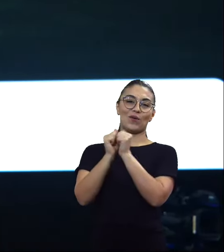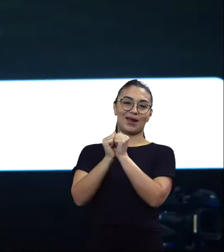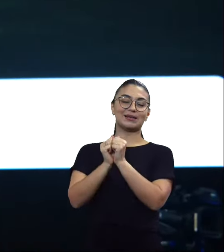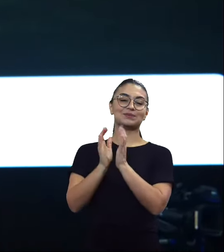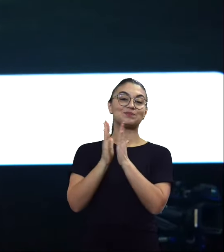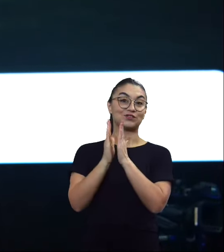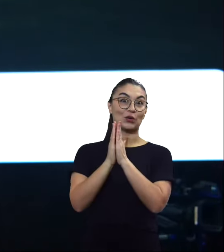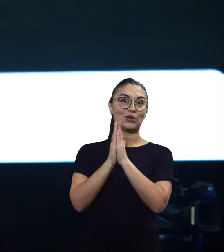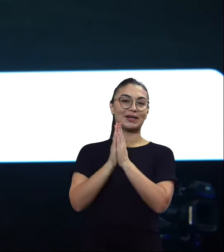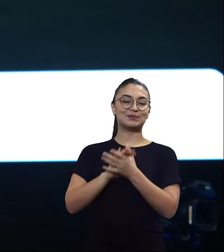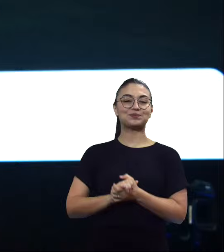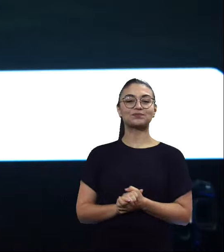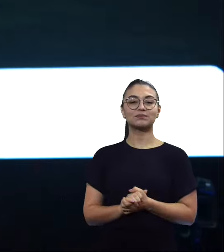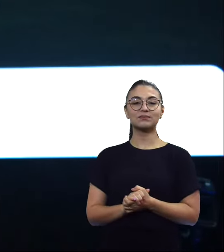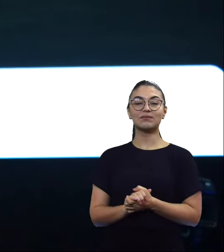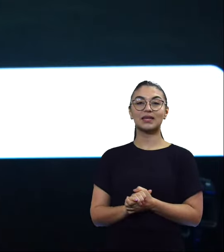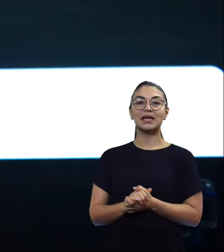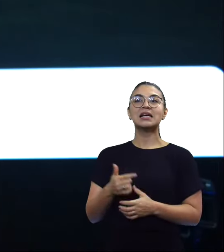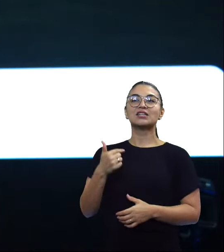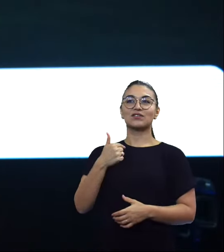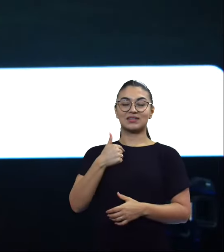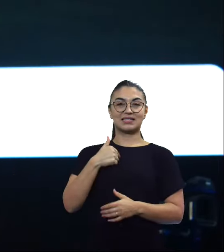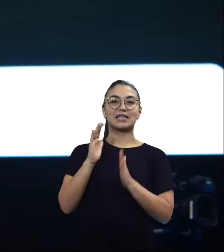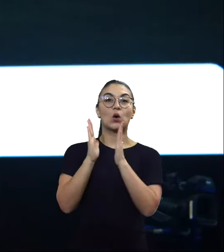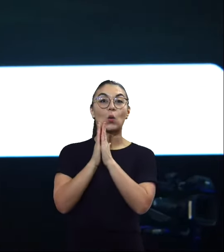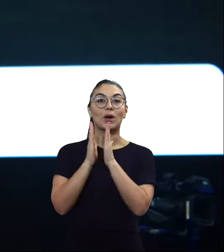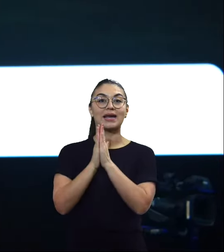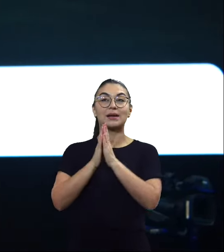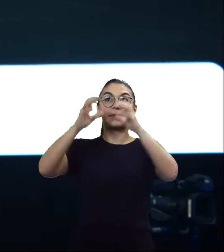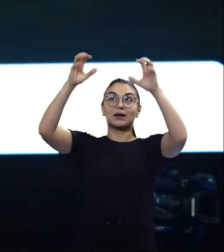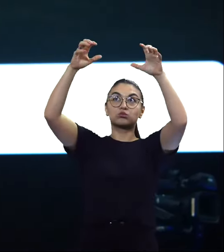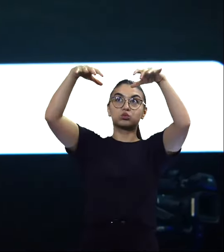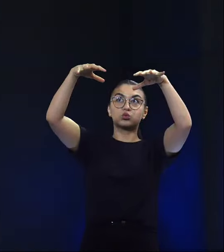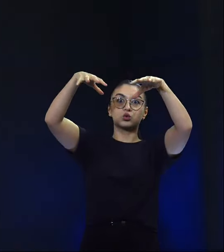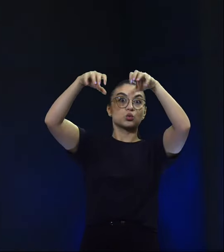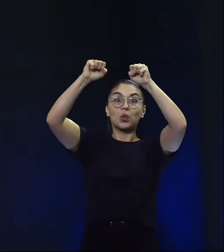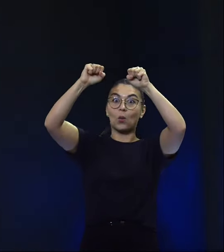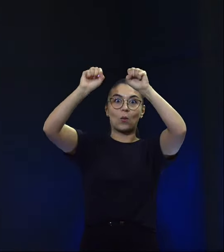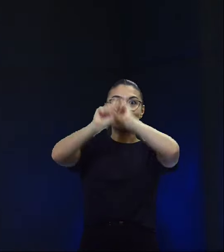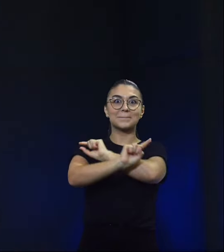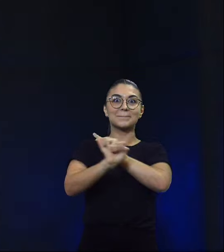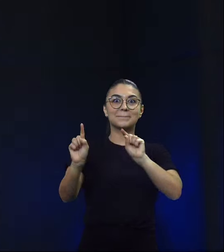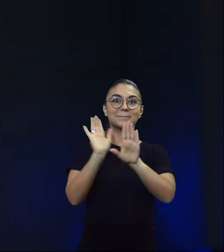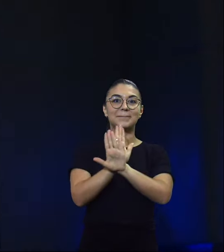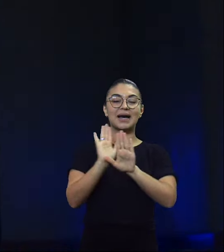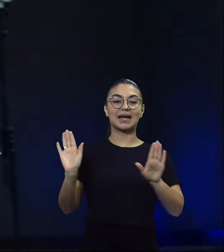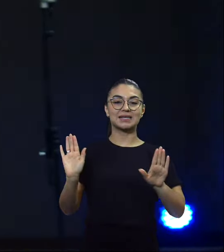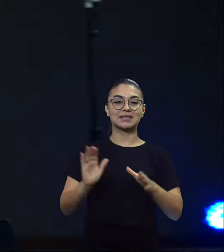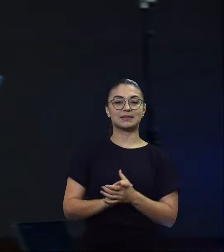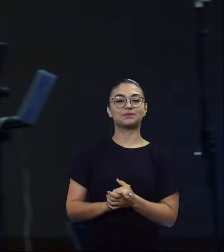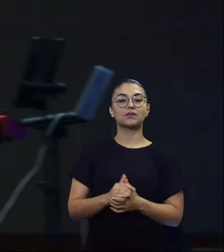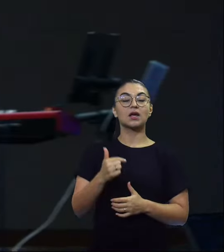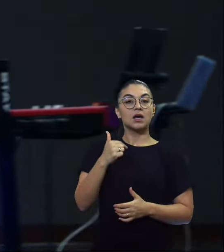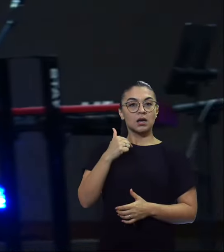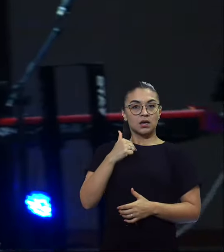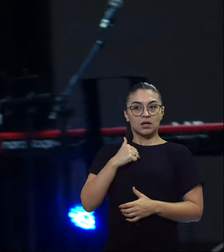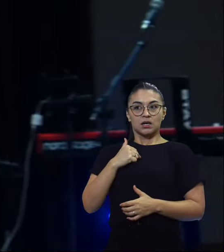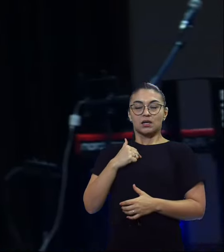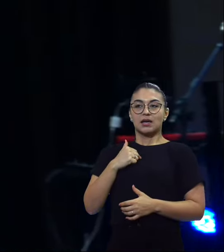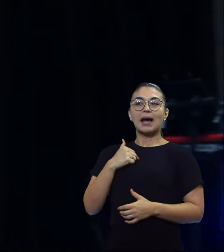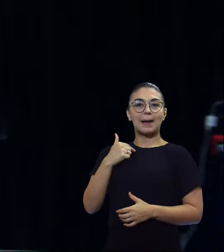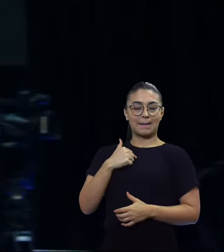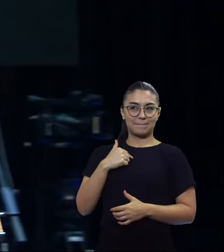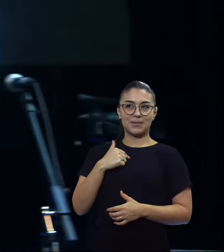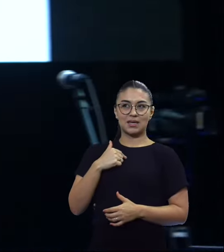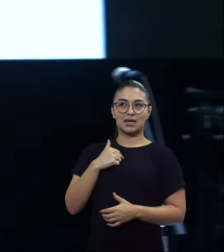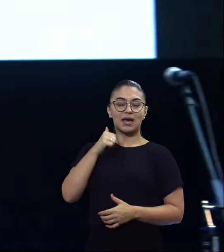não chovesse. Gente, essa é uma experiência muito interessante. Porque não é só porque a gente quer, porque tem que ter um mover de Deus diferente. A minha filha já orou